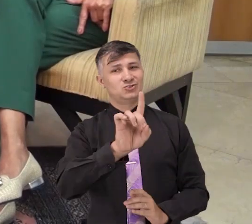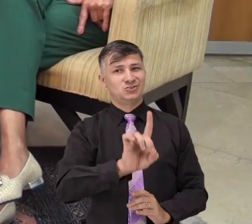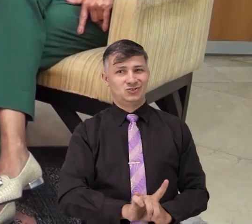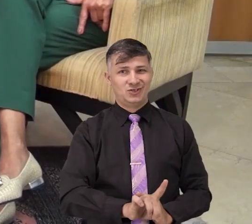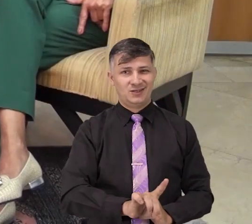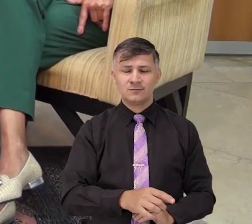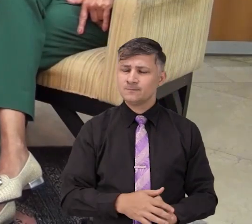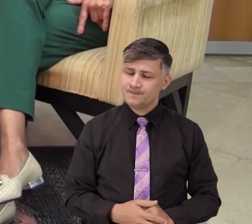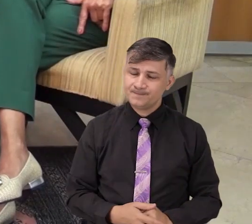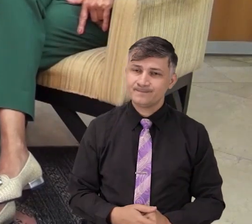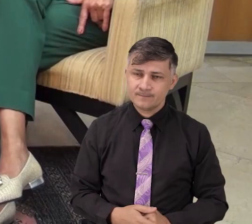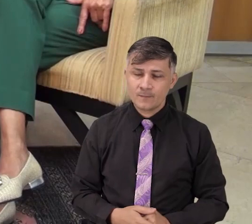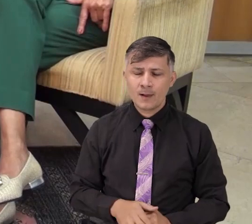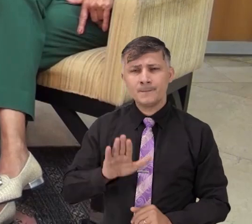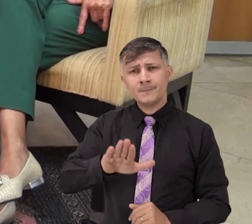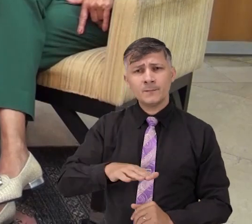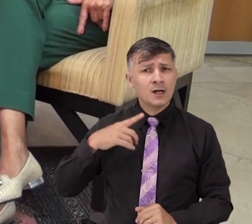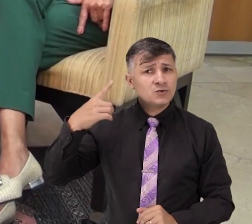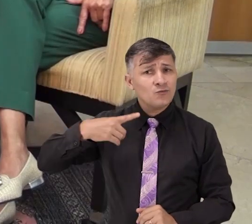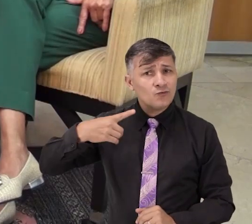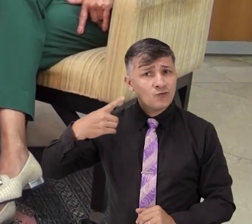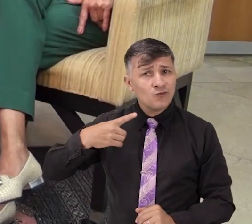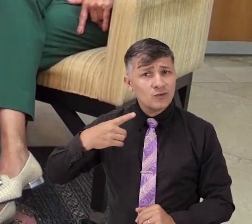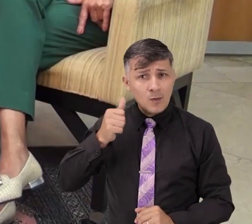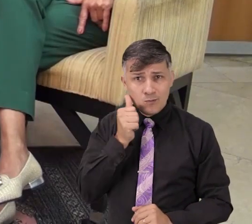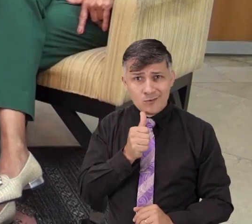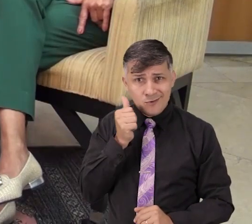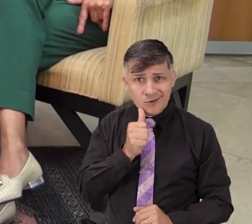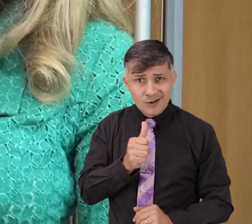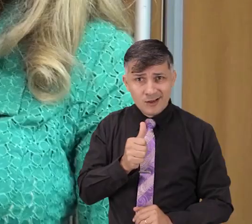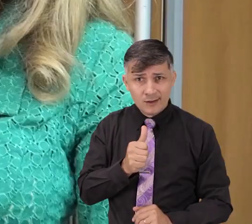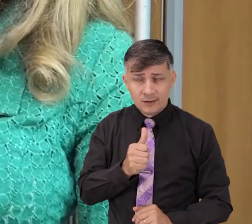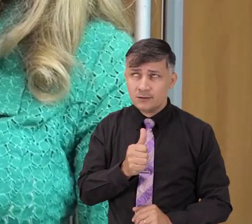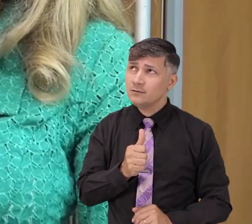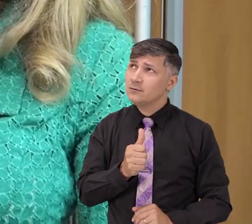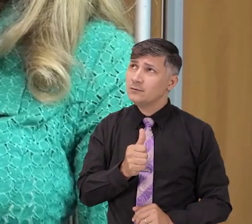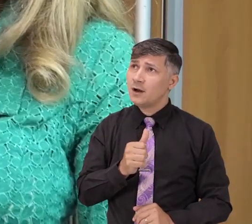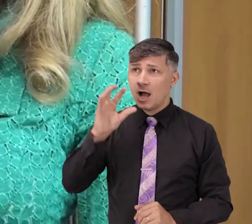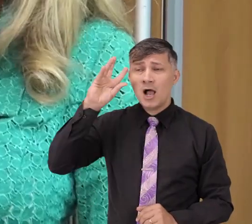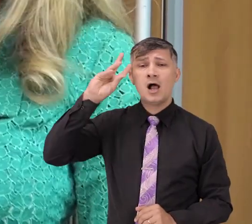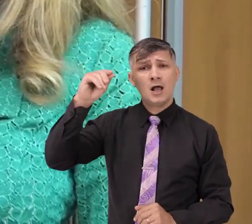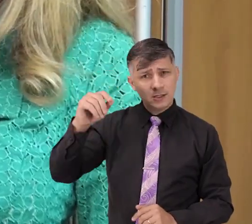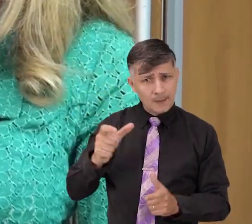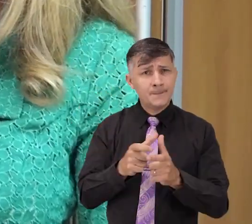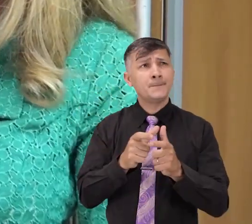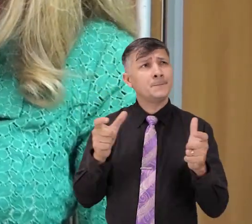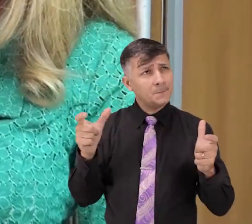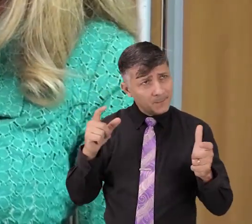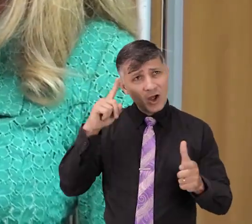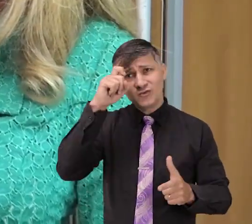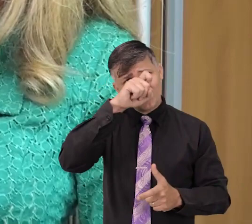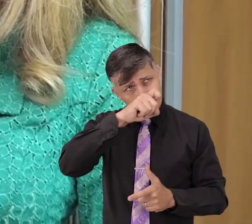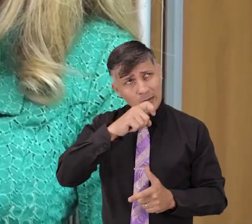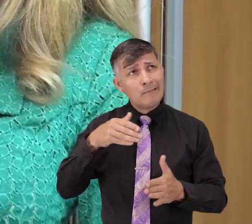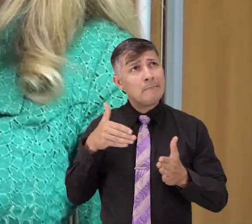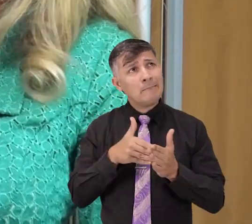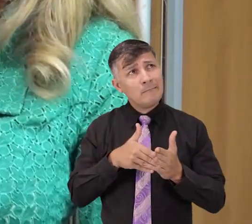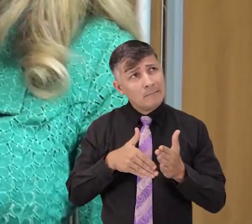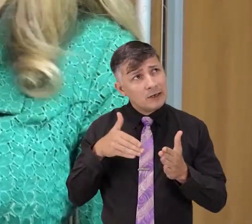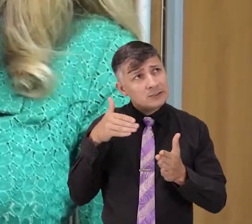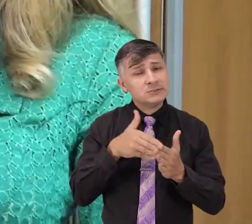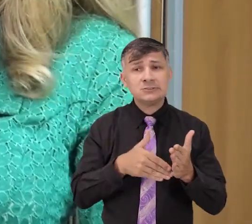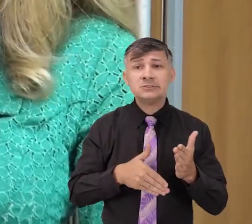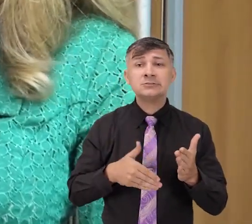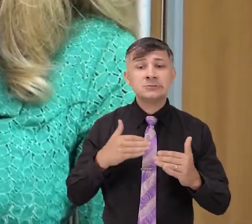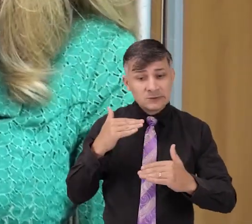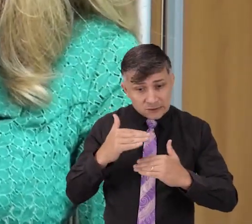que as maiores dificuldades é de evoluir, né, dentro